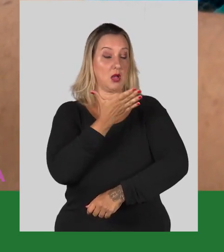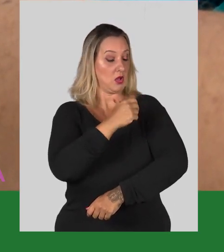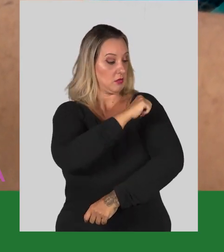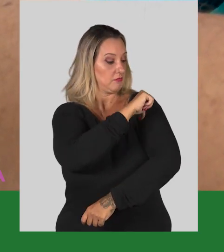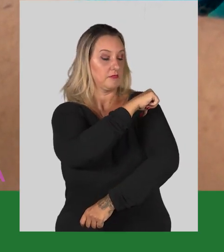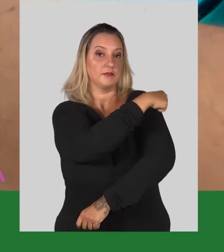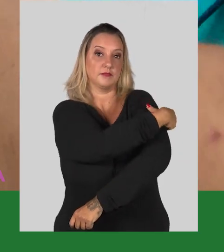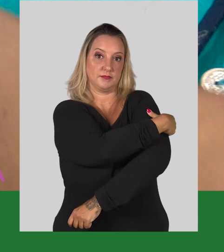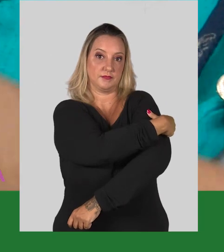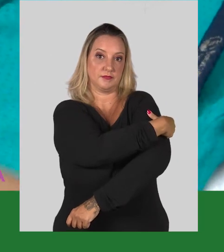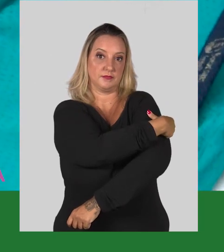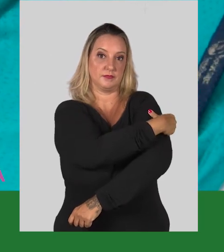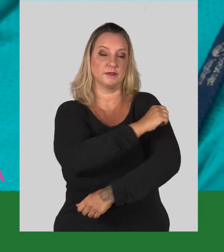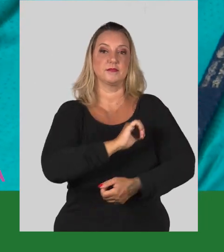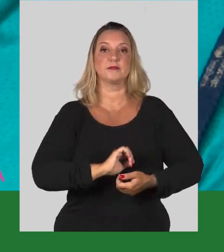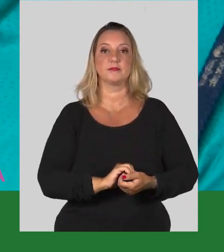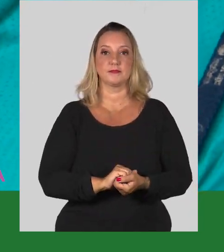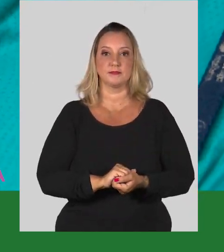o curativo.